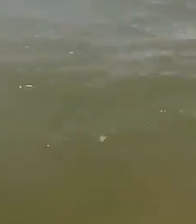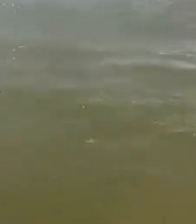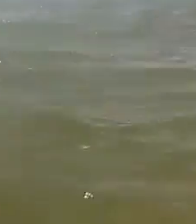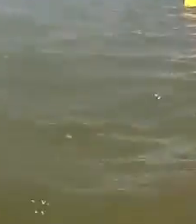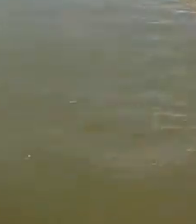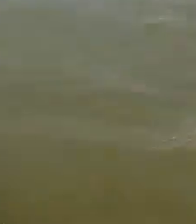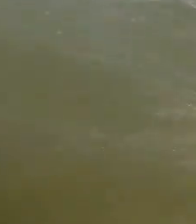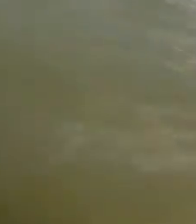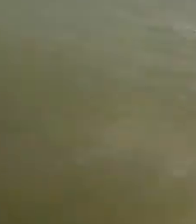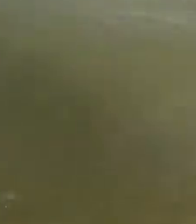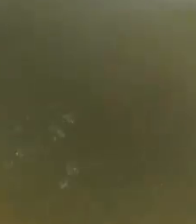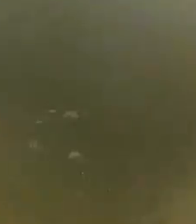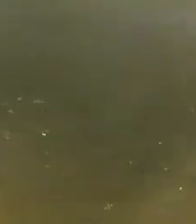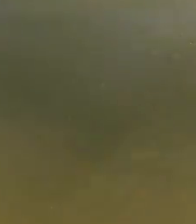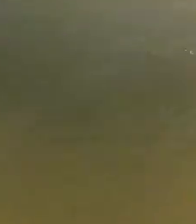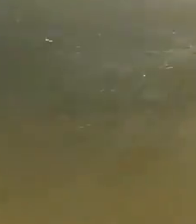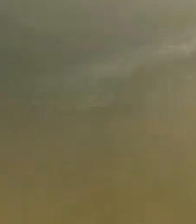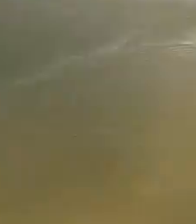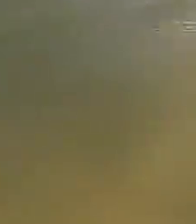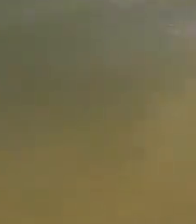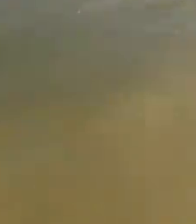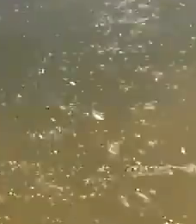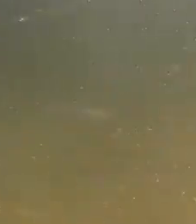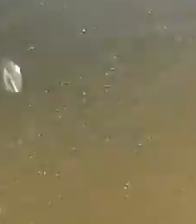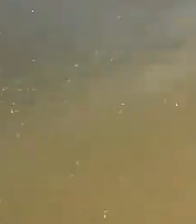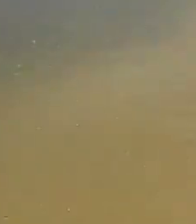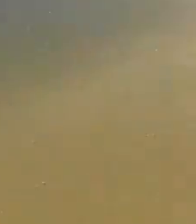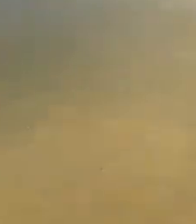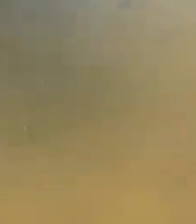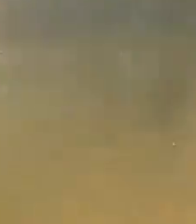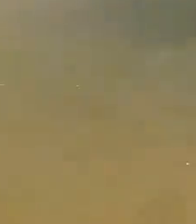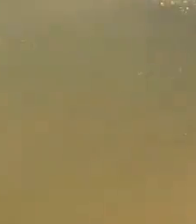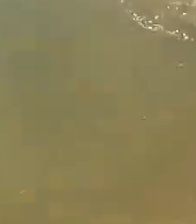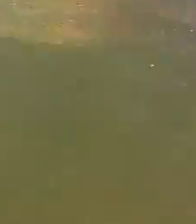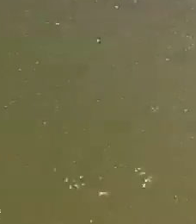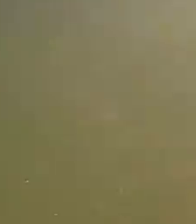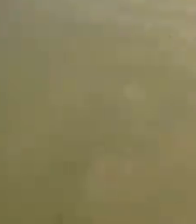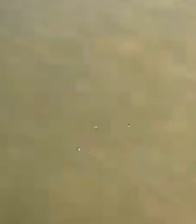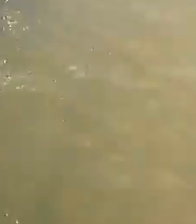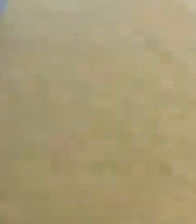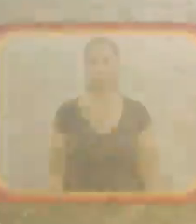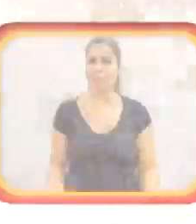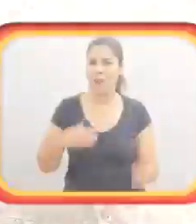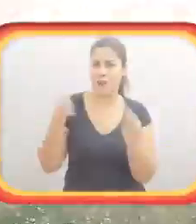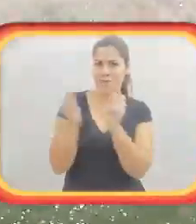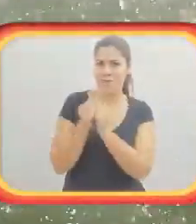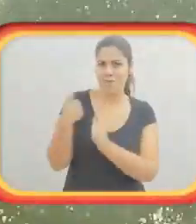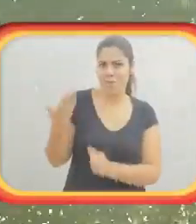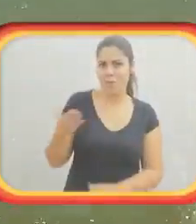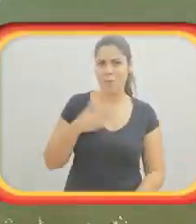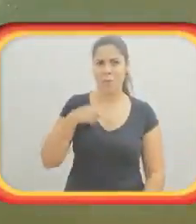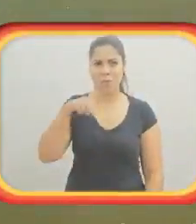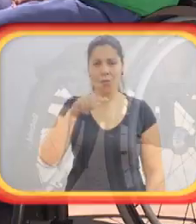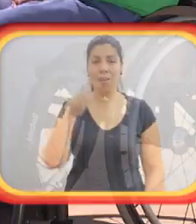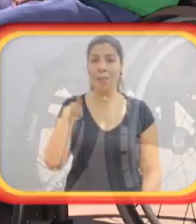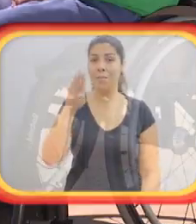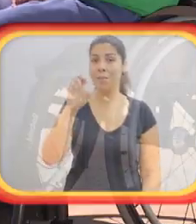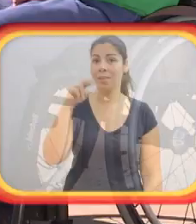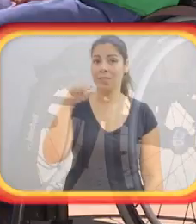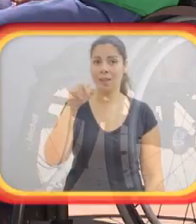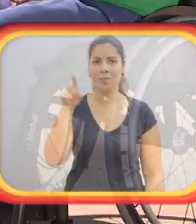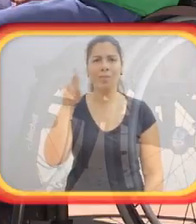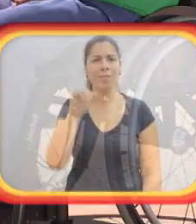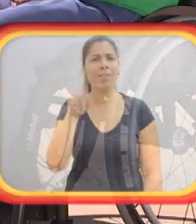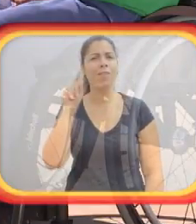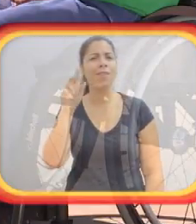de bruços na prancha, rema com os braços. Um dos instrutores segura a parte de trás da prancha. Uma onda quebra por cima deles. Agora quem está aqui, junto comigo e